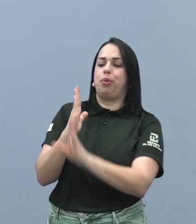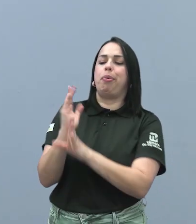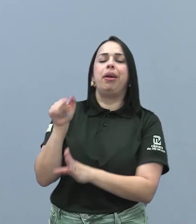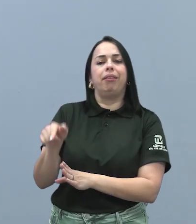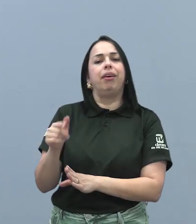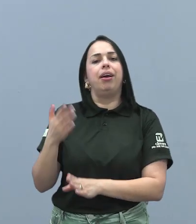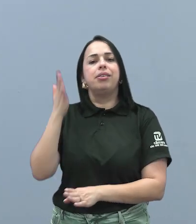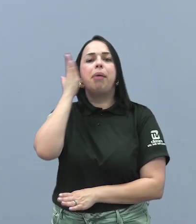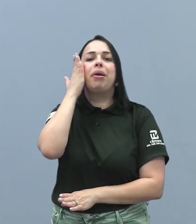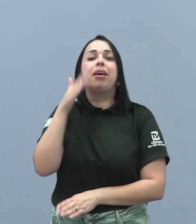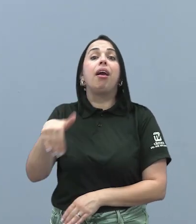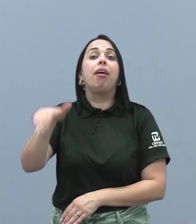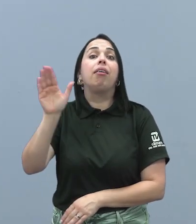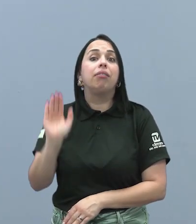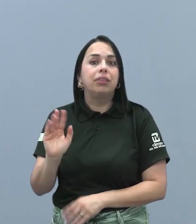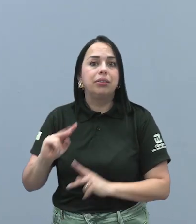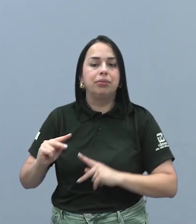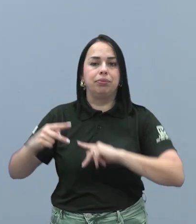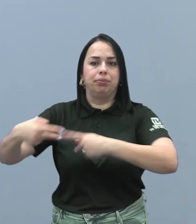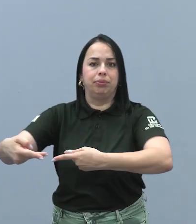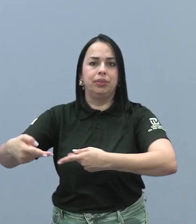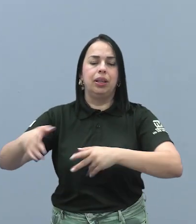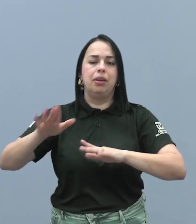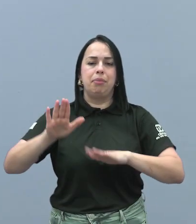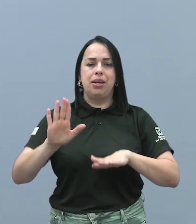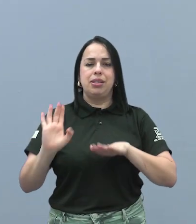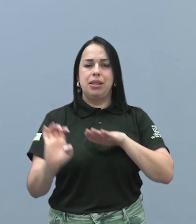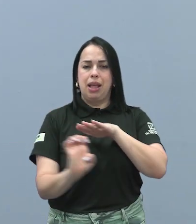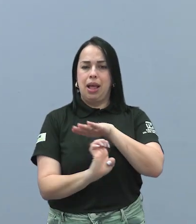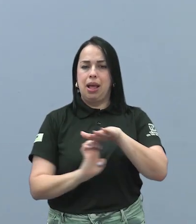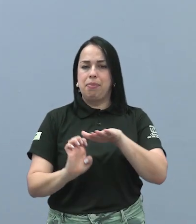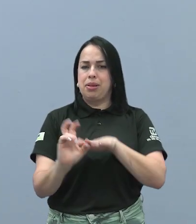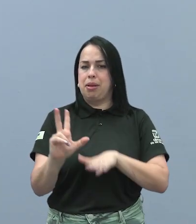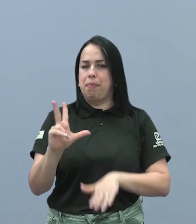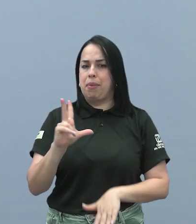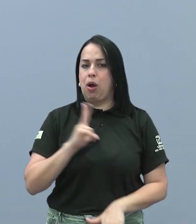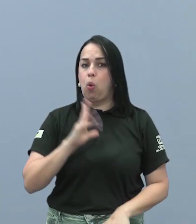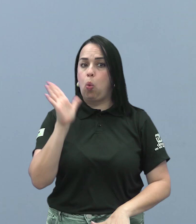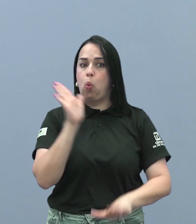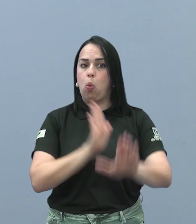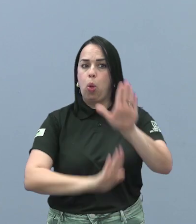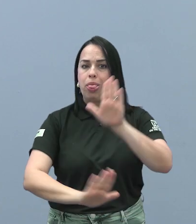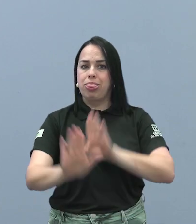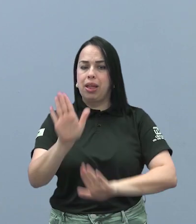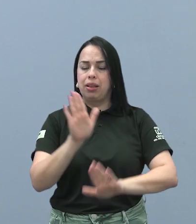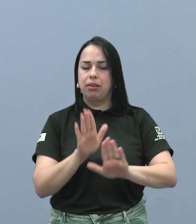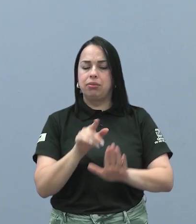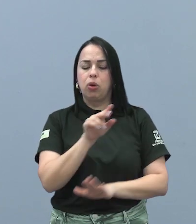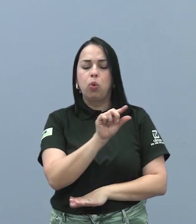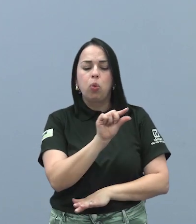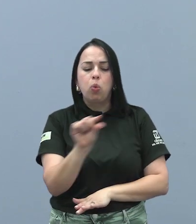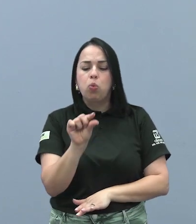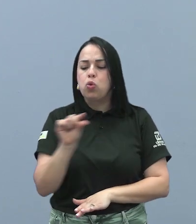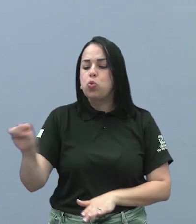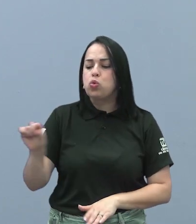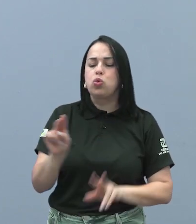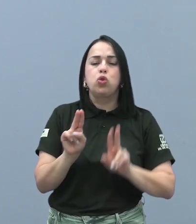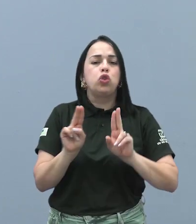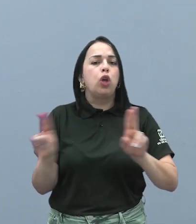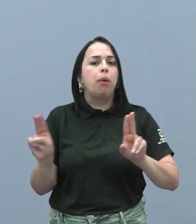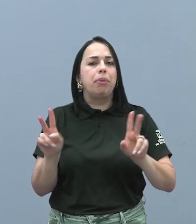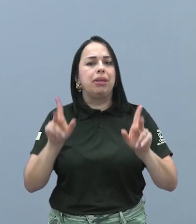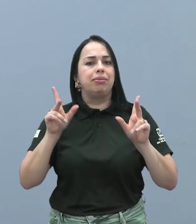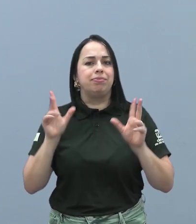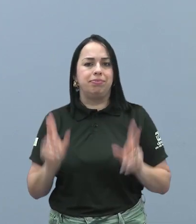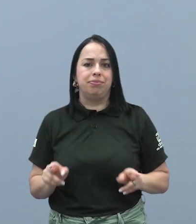de cara que se trata de um boleto falso. Agora, no caso da pessoa jurídica, prestar muita atenção no emissor, porque como